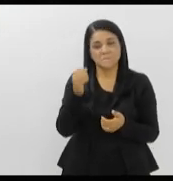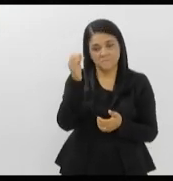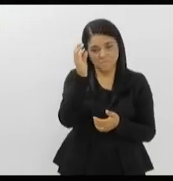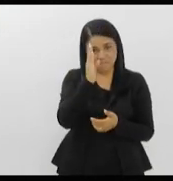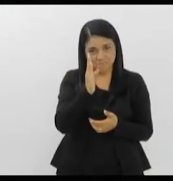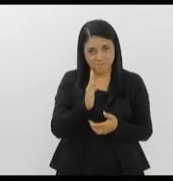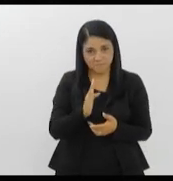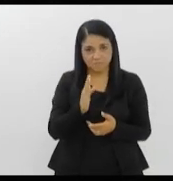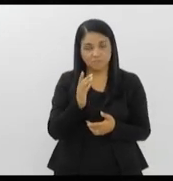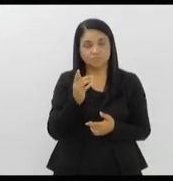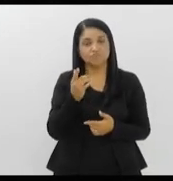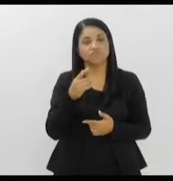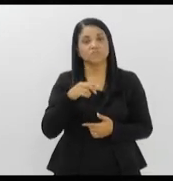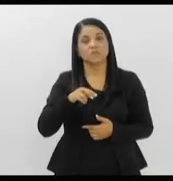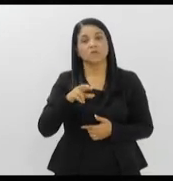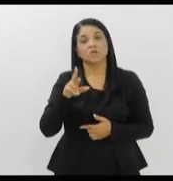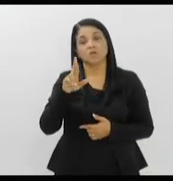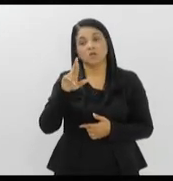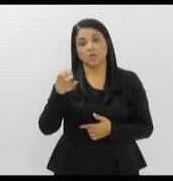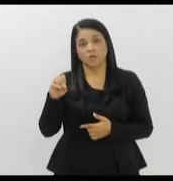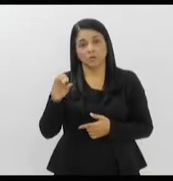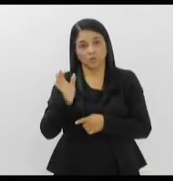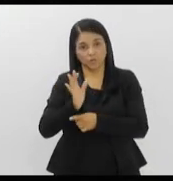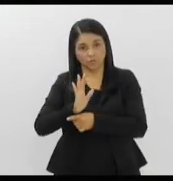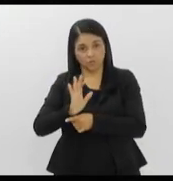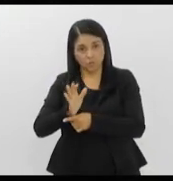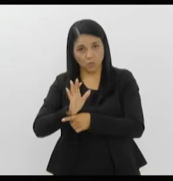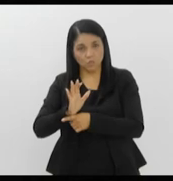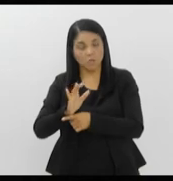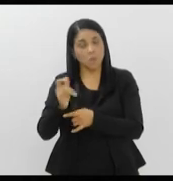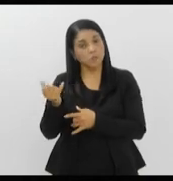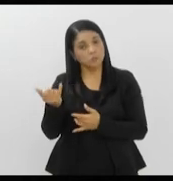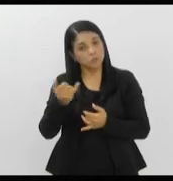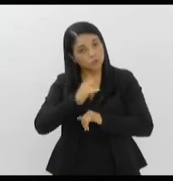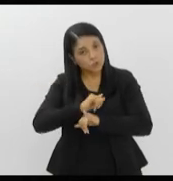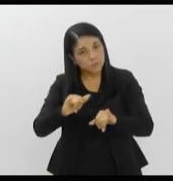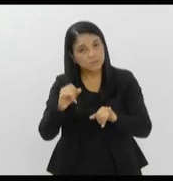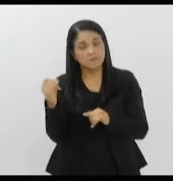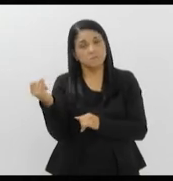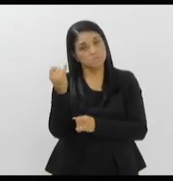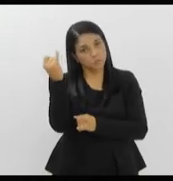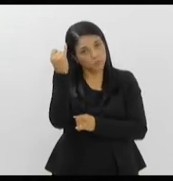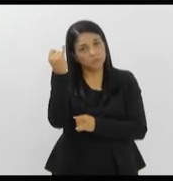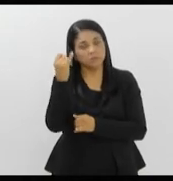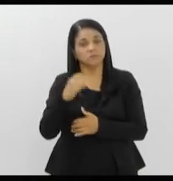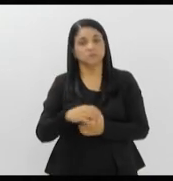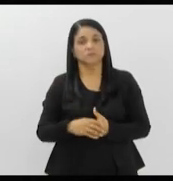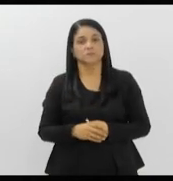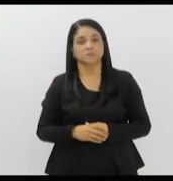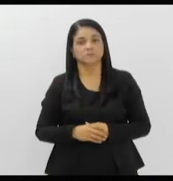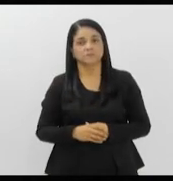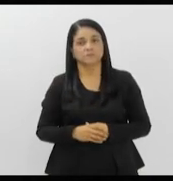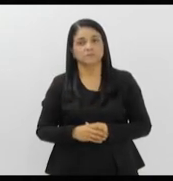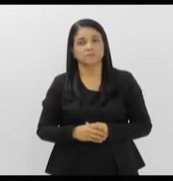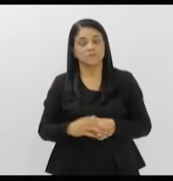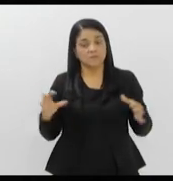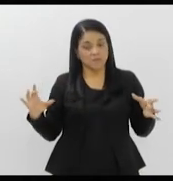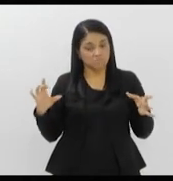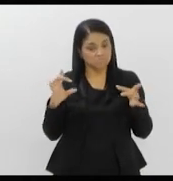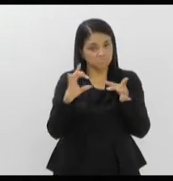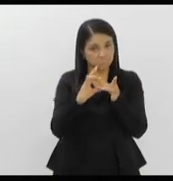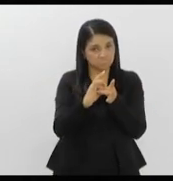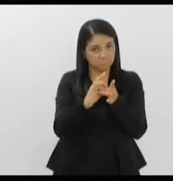nossa Rio Filme, também é uma notícia importantíssima. Associando as duas,